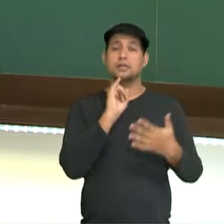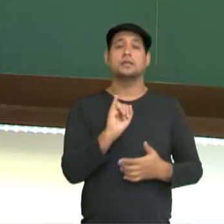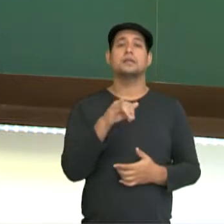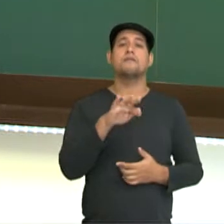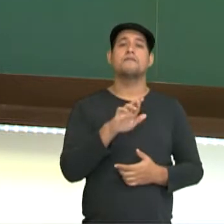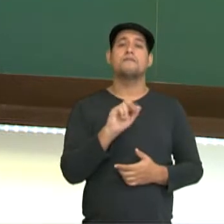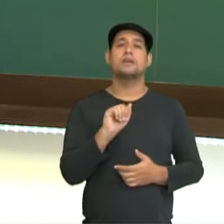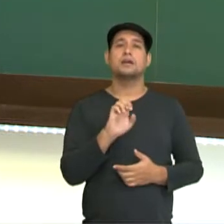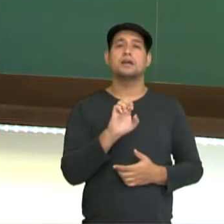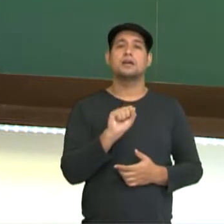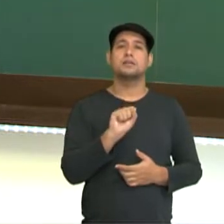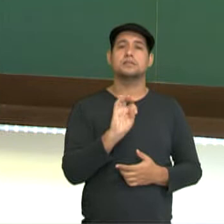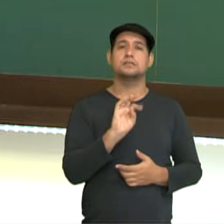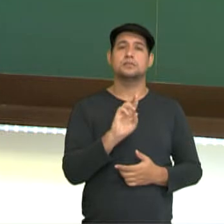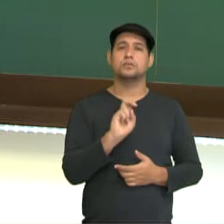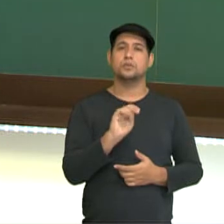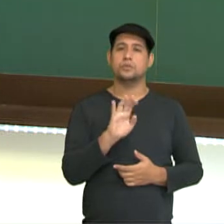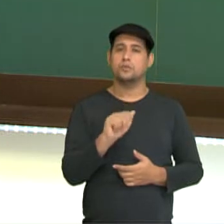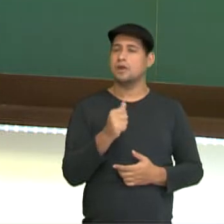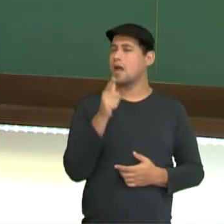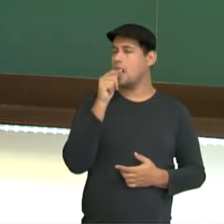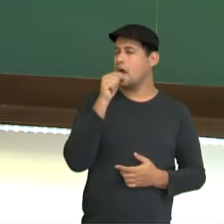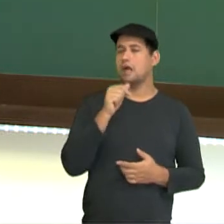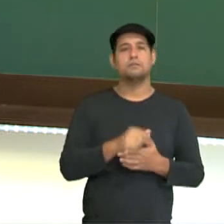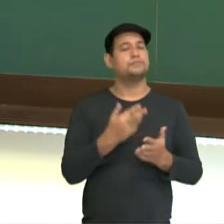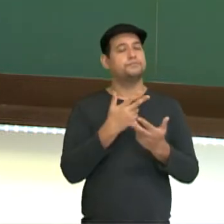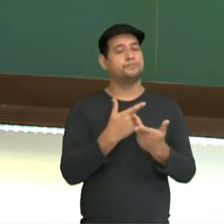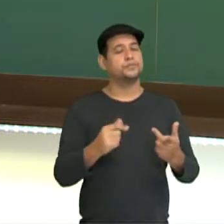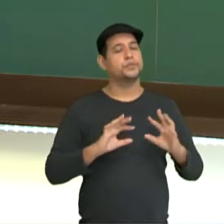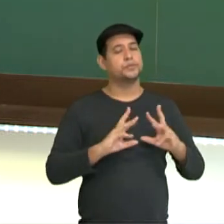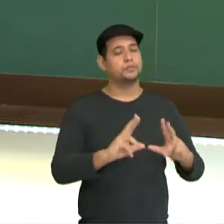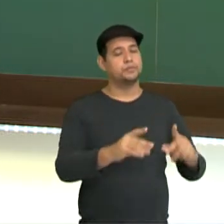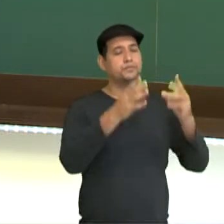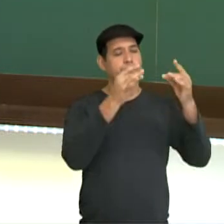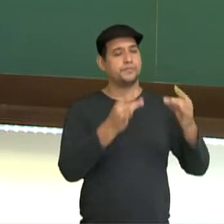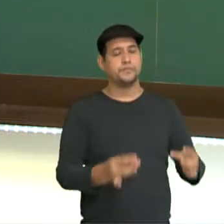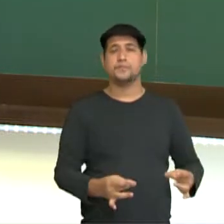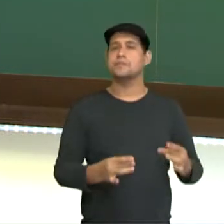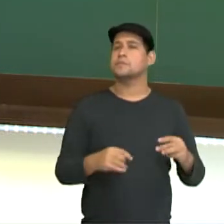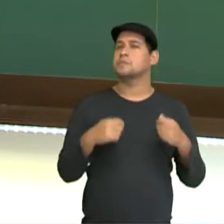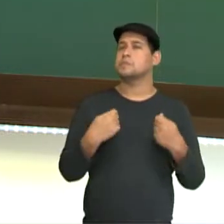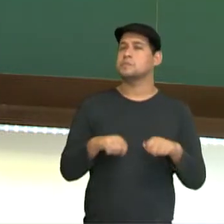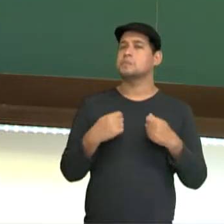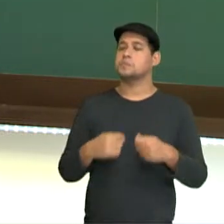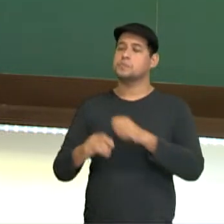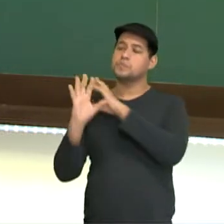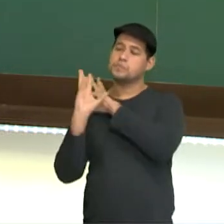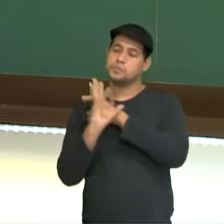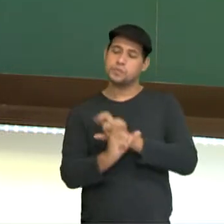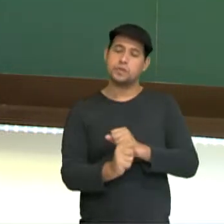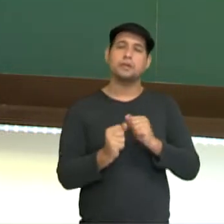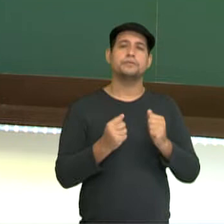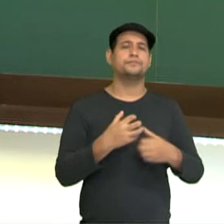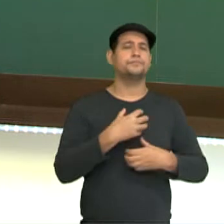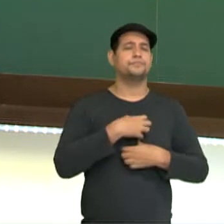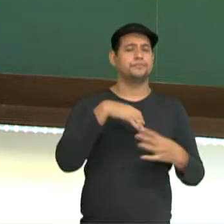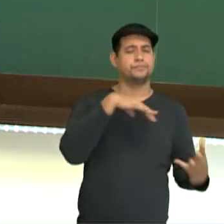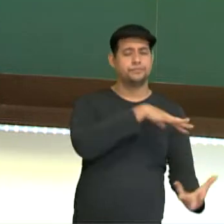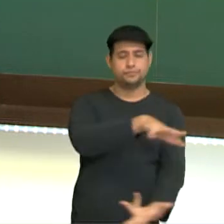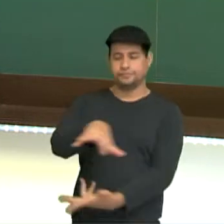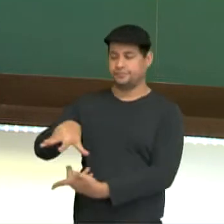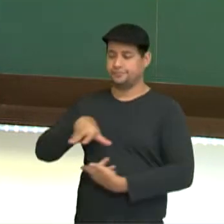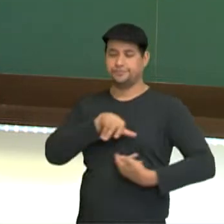da água, o cuidado com a água e meio ambiente. Todos esses elementos, eles devem ser resgatados de maneira global por todo o